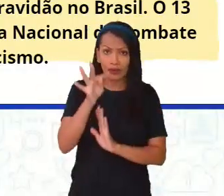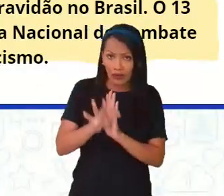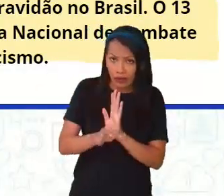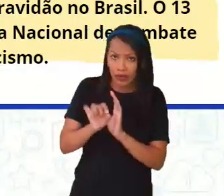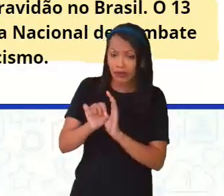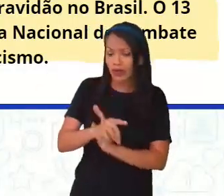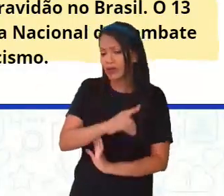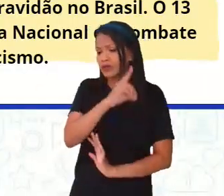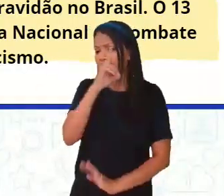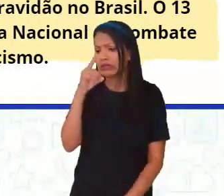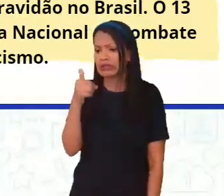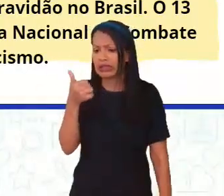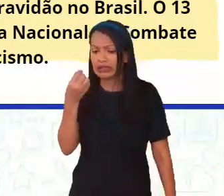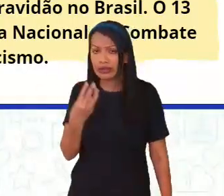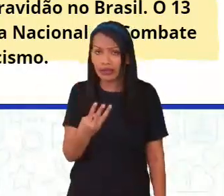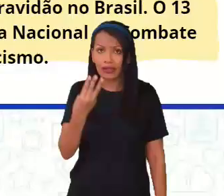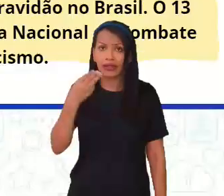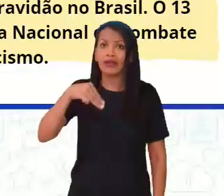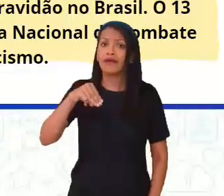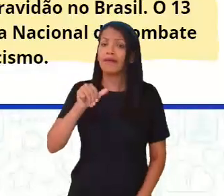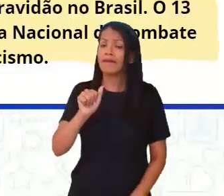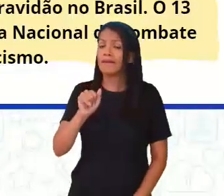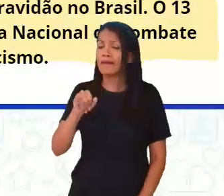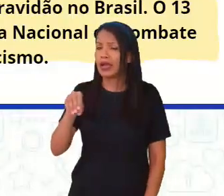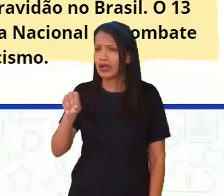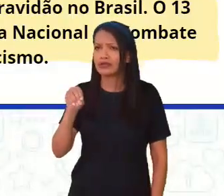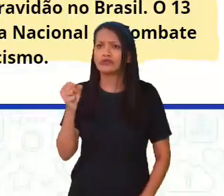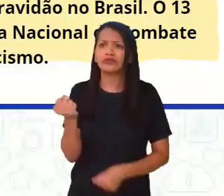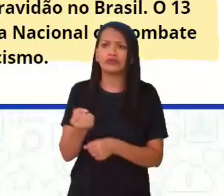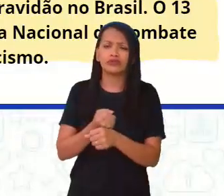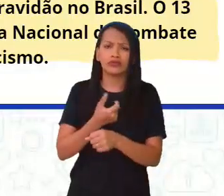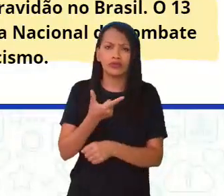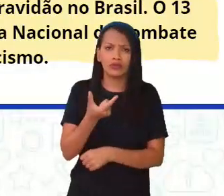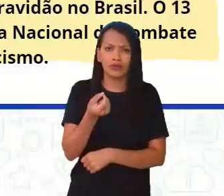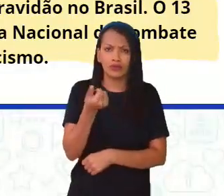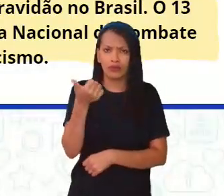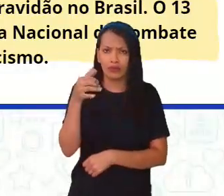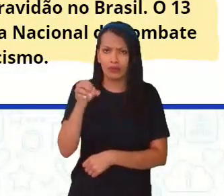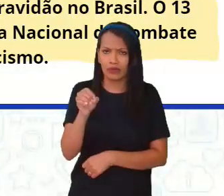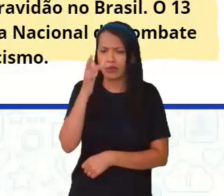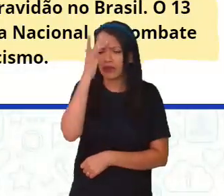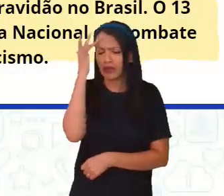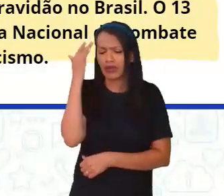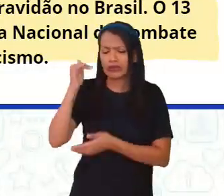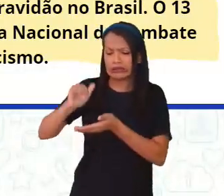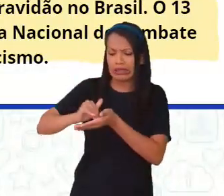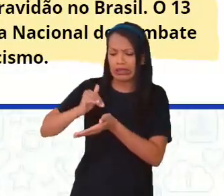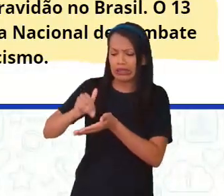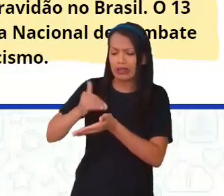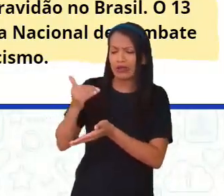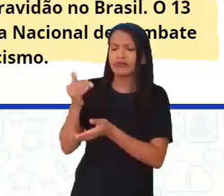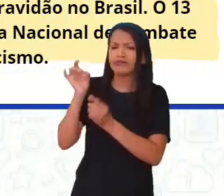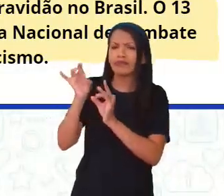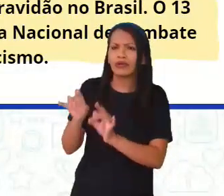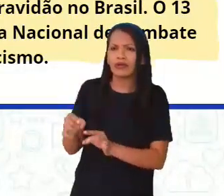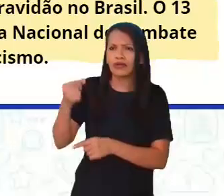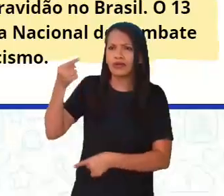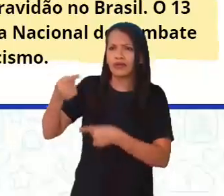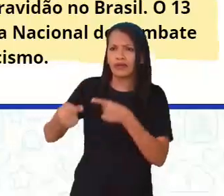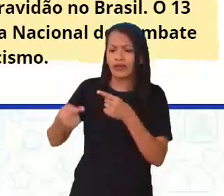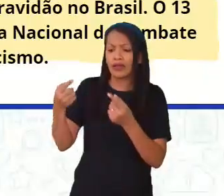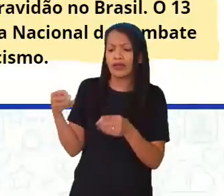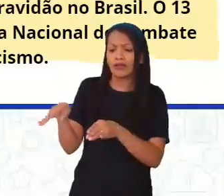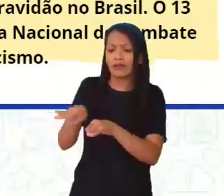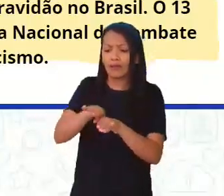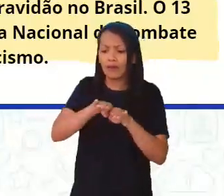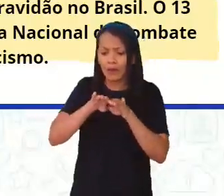dia 13 de maio de 2010, professor Gilson, a Secretaria Especial de Políticas de Promoção da Igualdade Racial, a